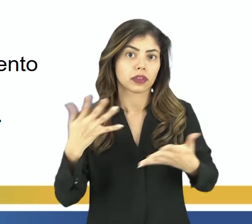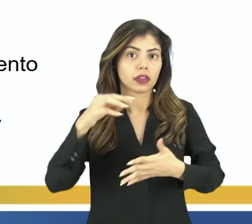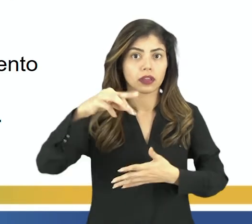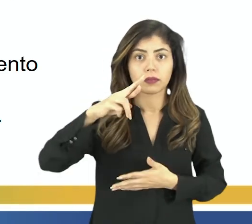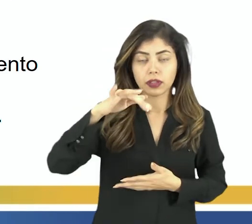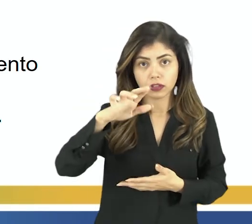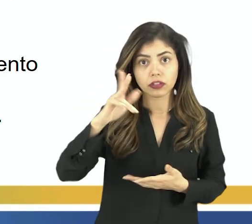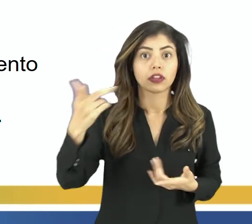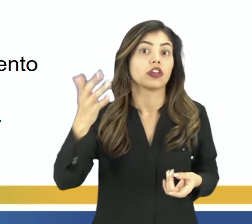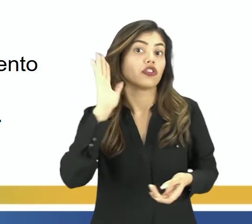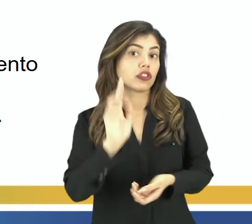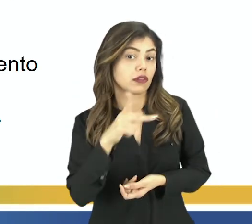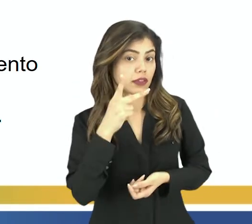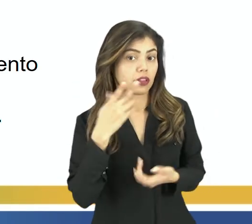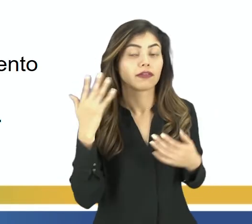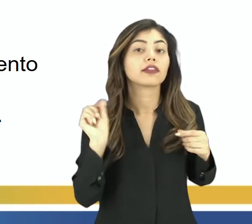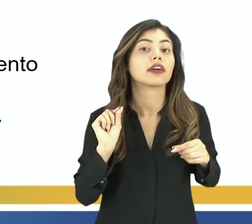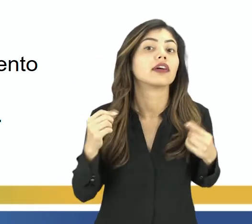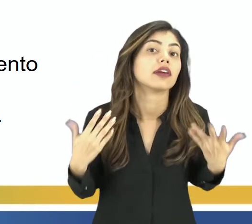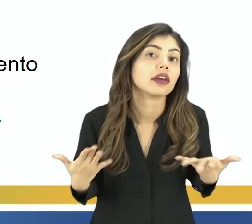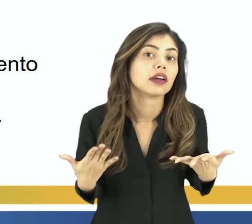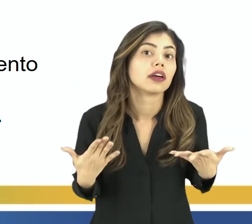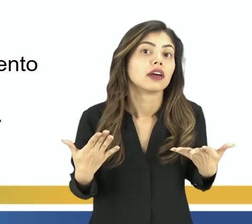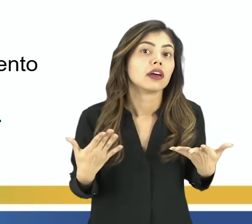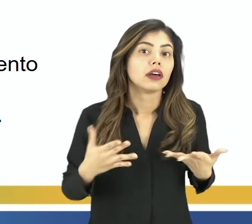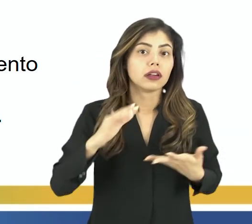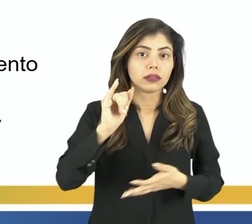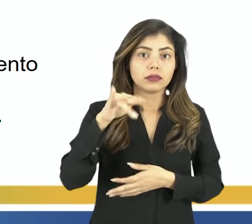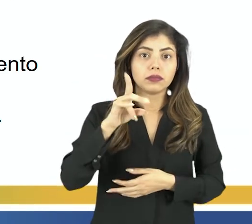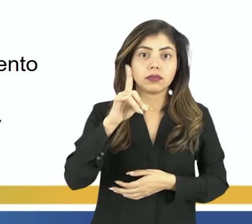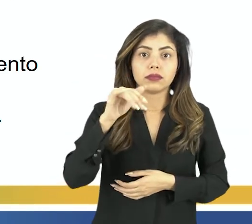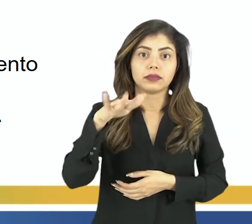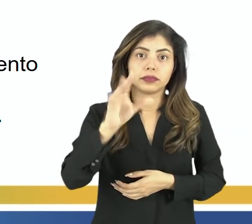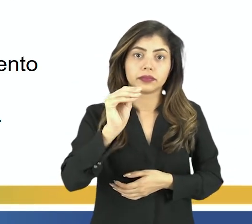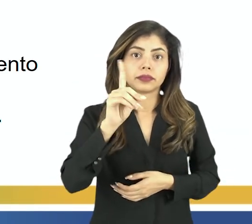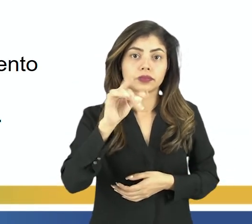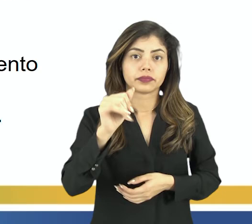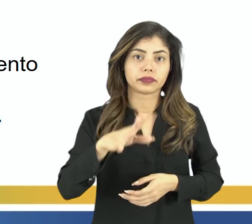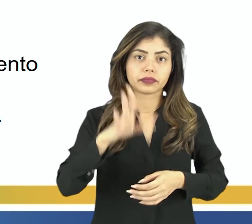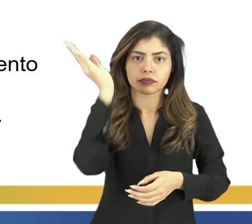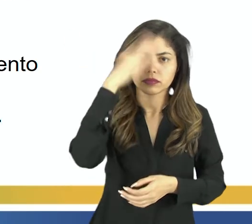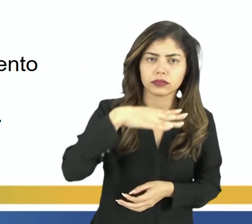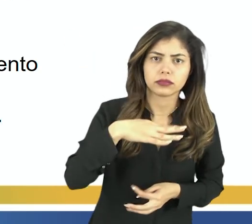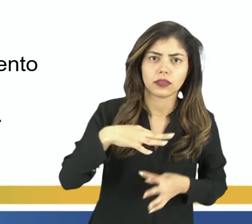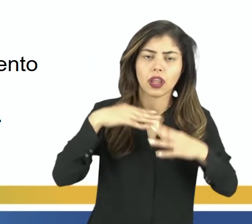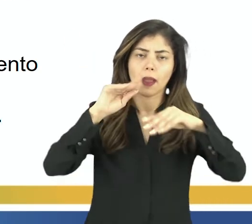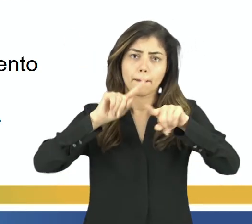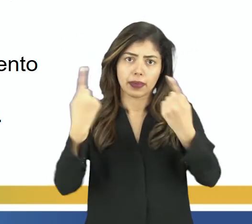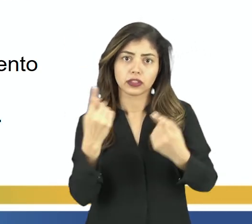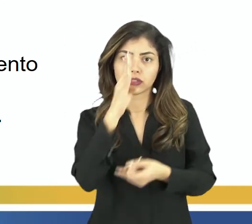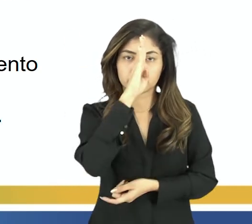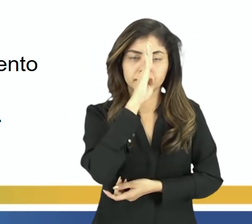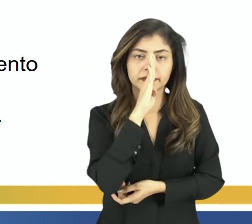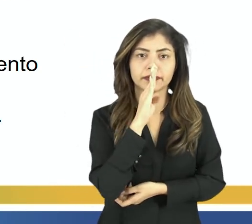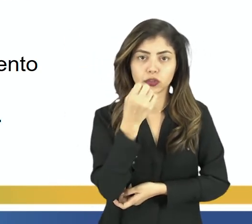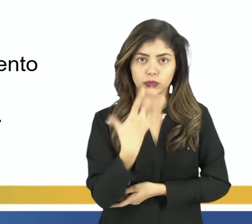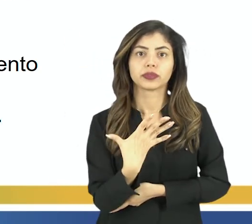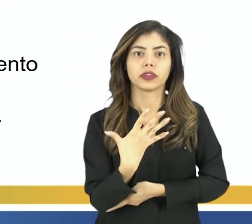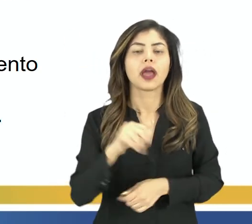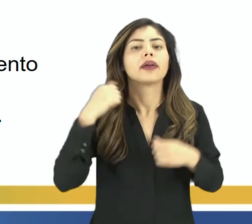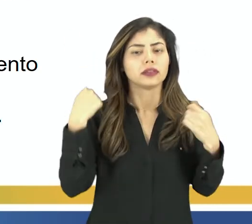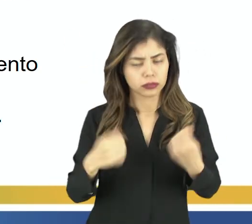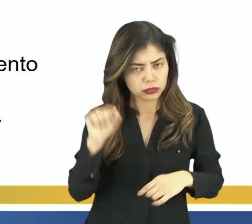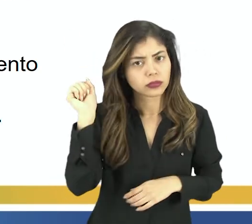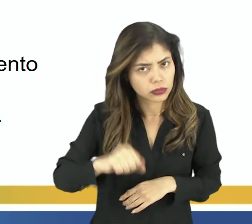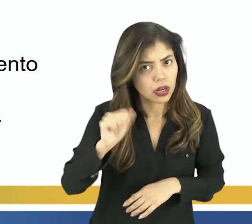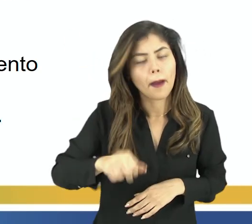Luther King já dizia que o que incomodava ele não era a maldade dos maus, mas o silêncio dos bons. Então a gente deve denunciar